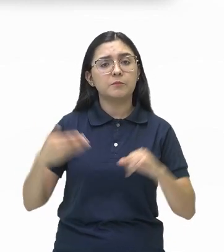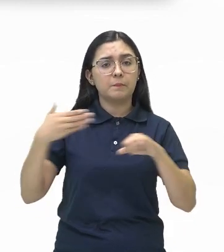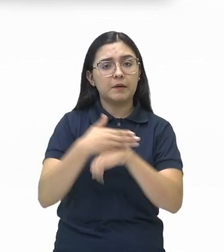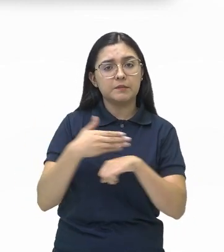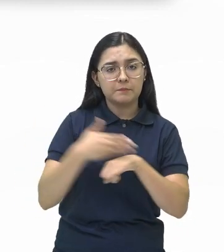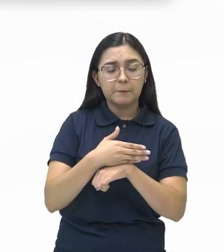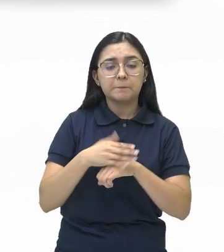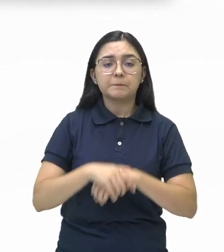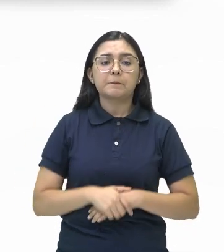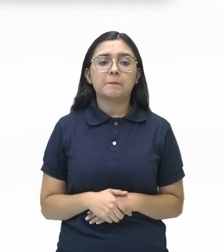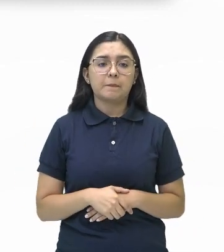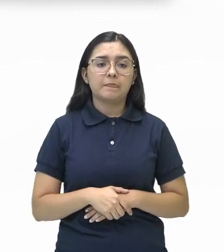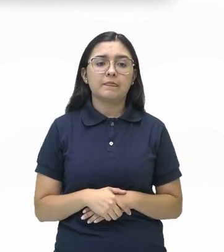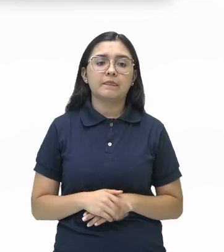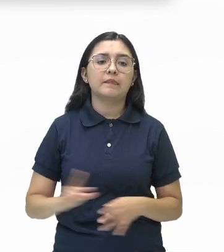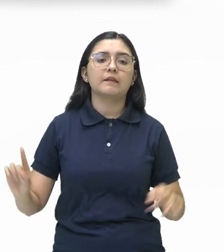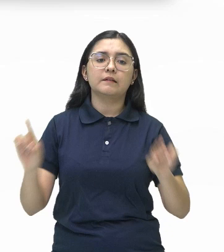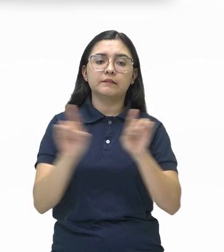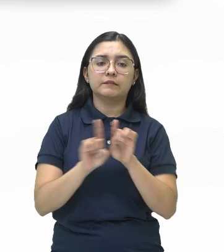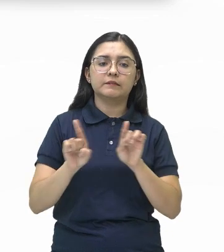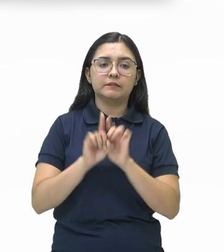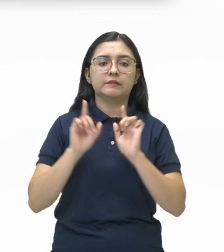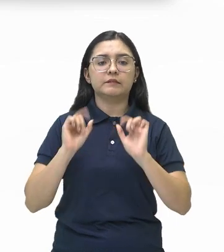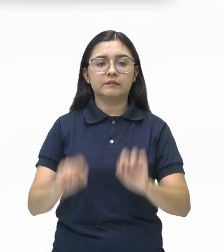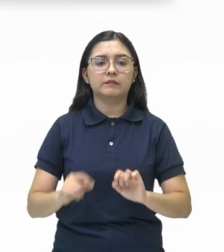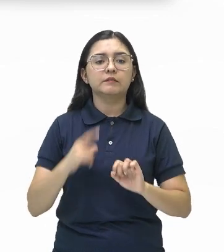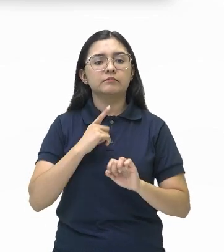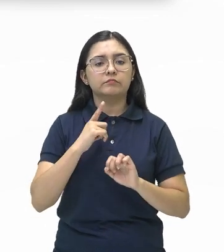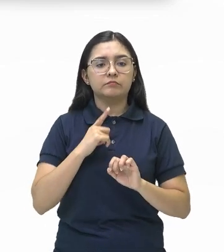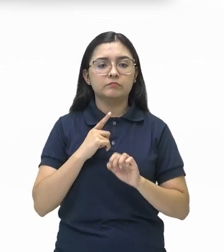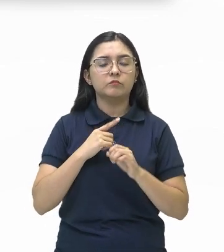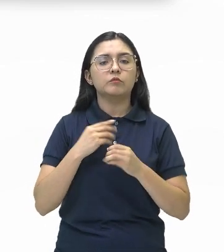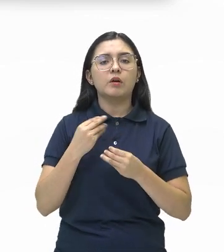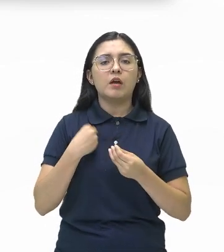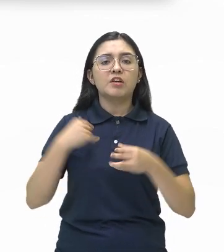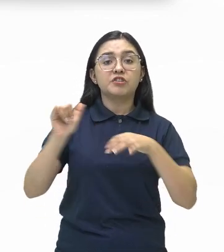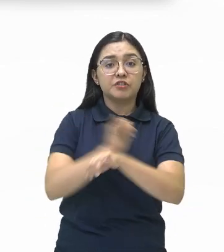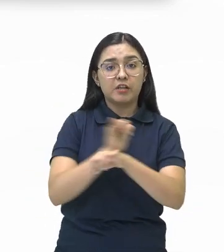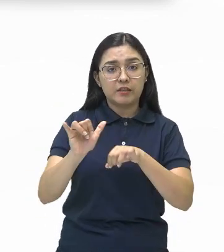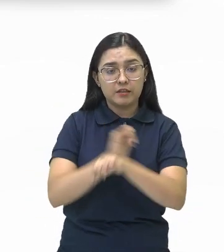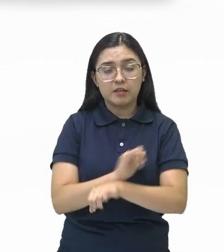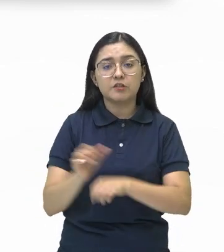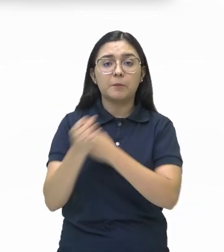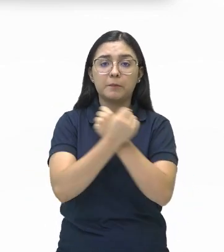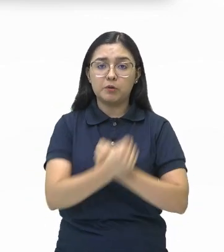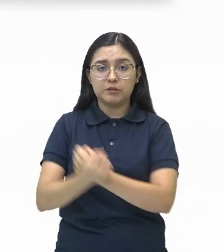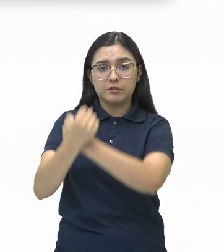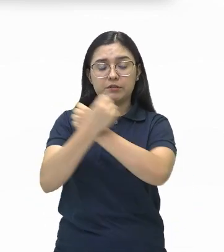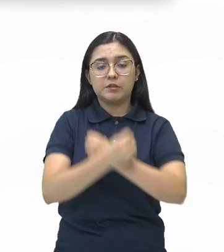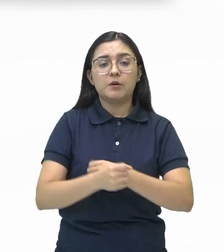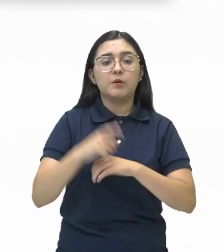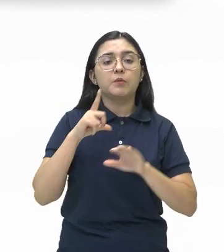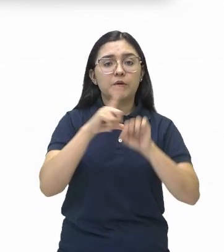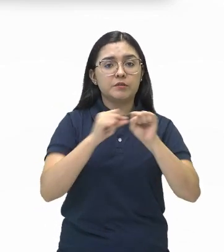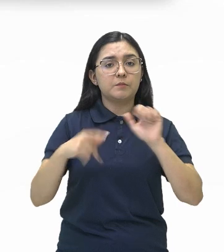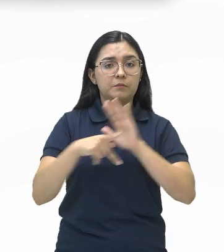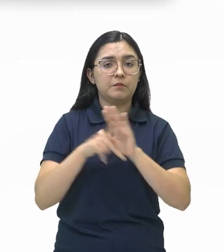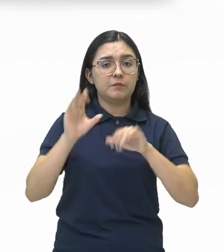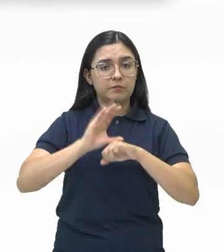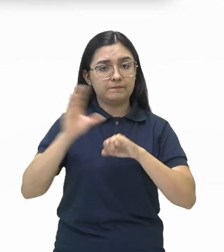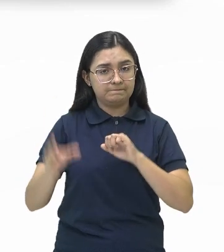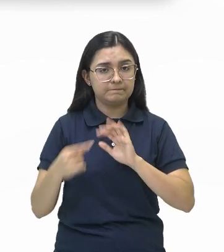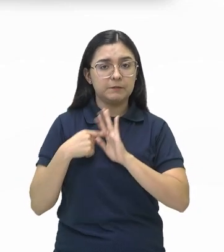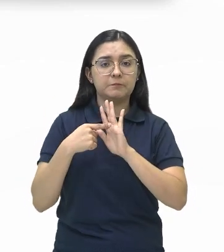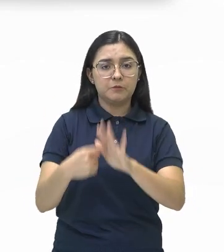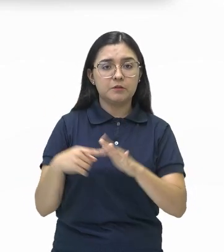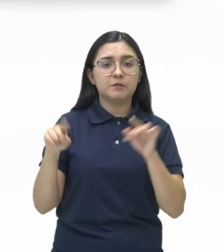participar. Sanções e mecanismos de proteção. O artigo da Constituição, ele traz